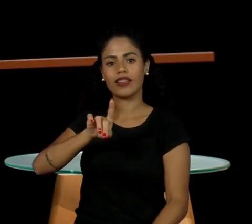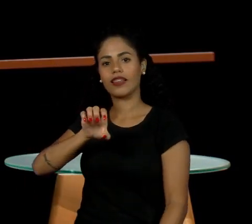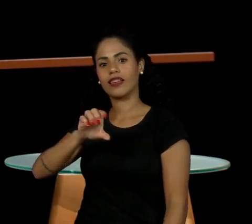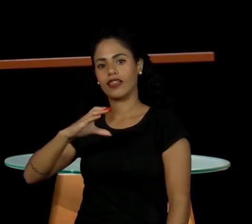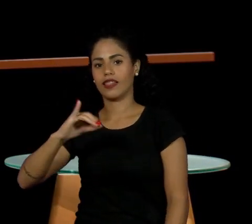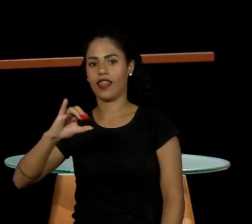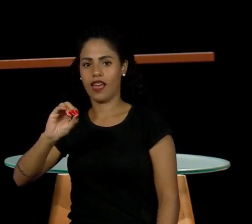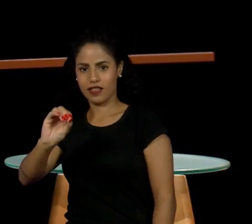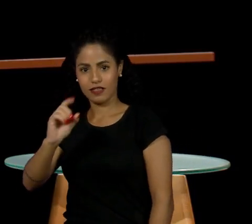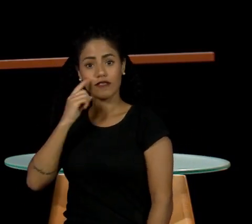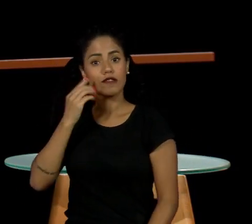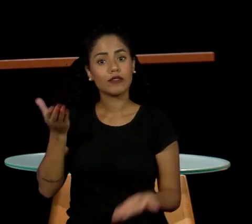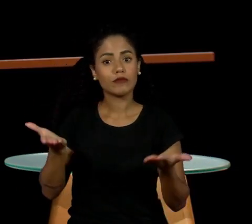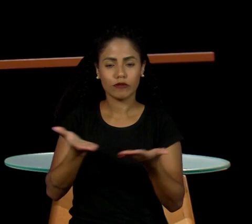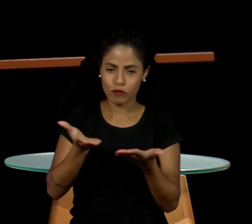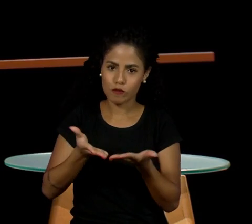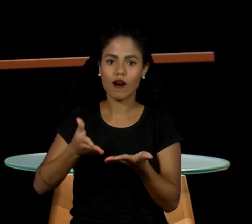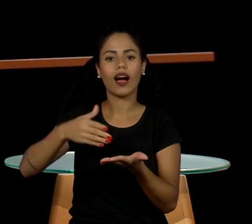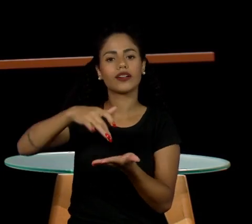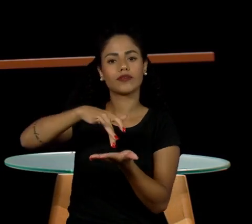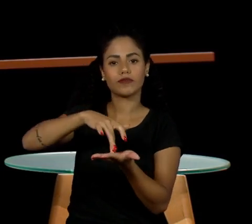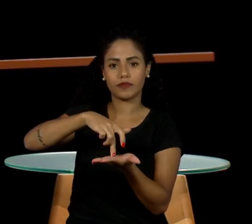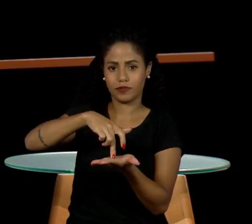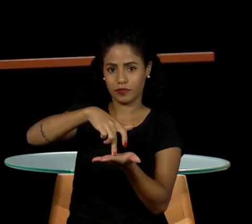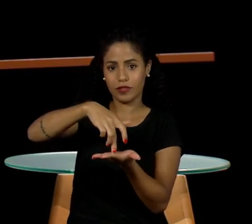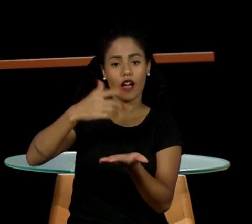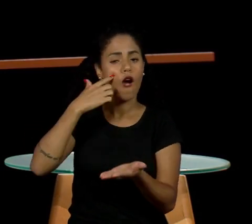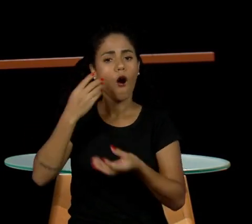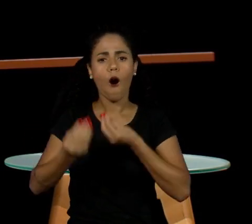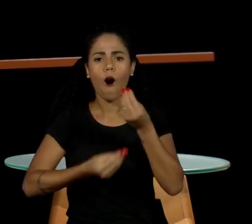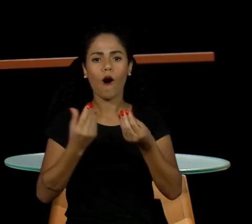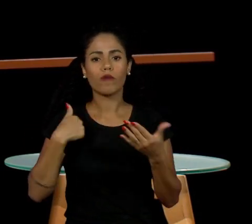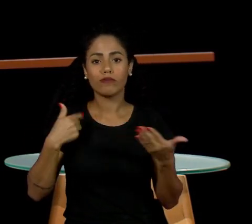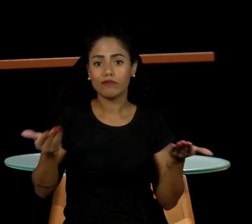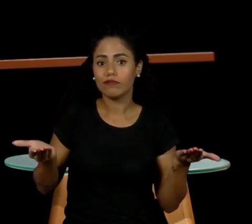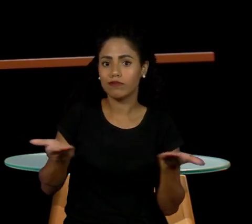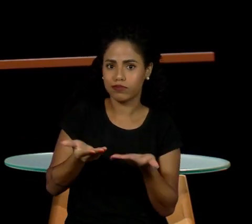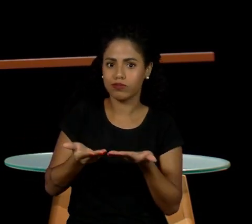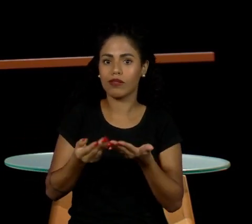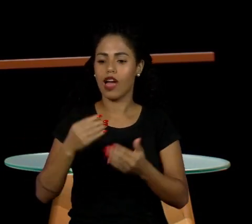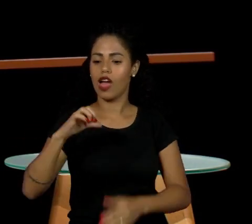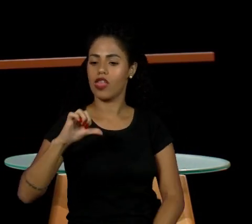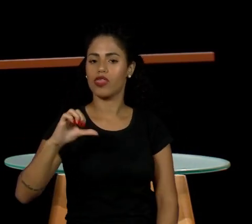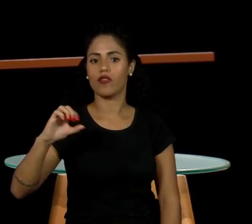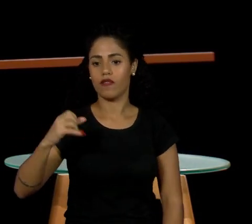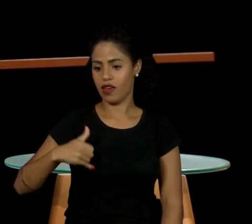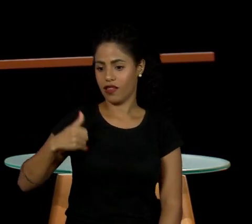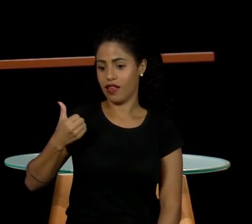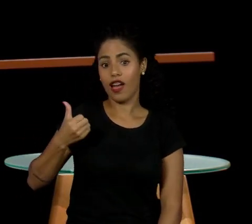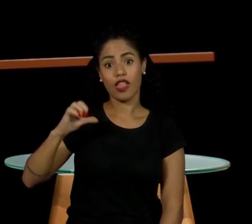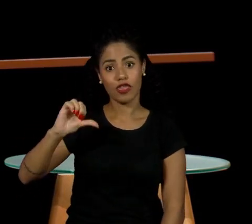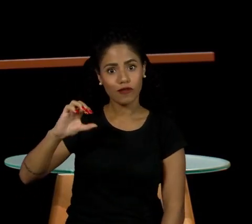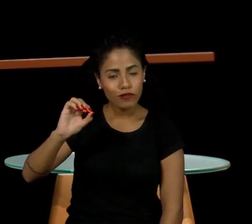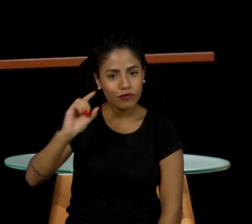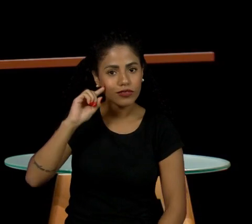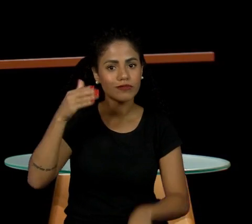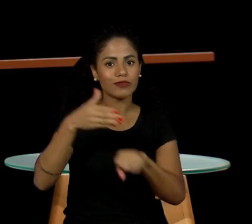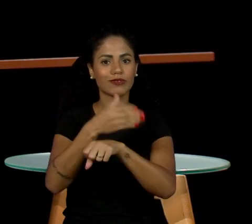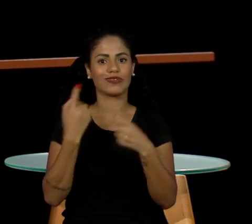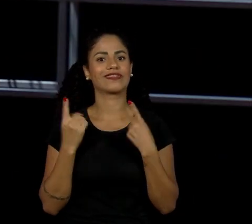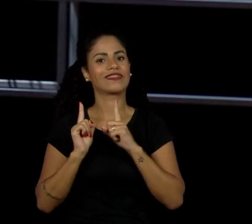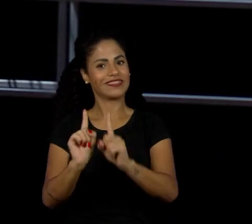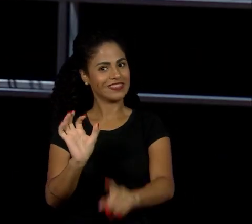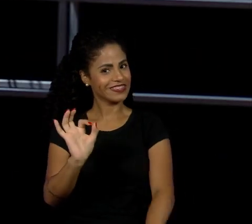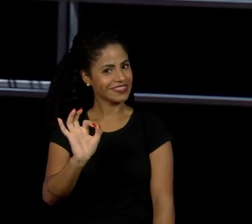fundador do Balé Estágio, junto com a Marica Gidali, tinha acabado de completar 90 anos de idade quando esteve aqui no